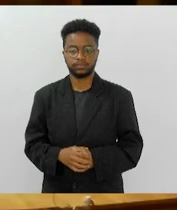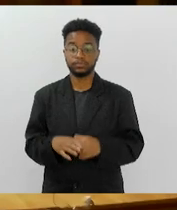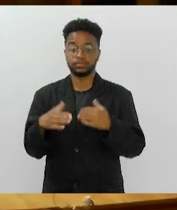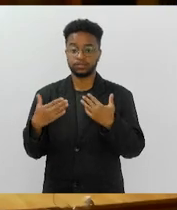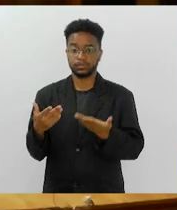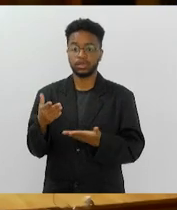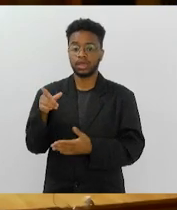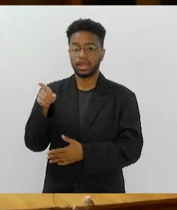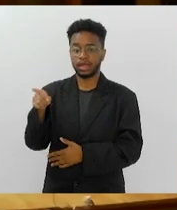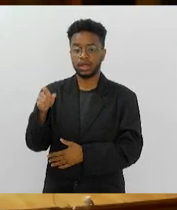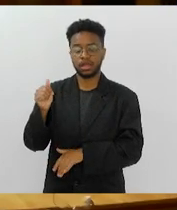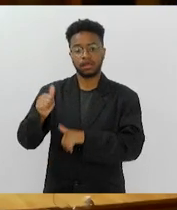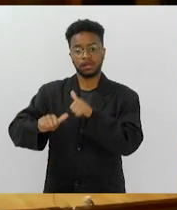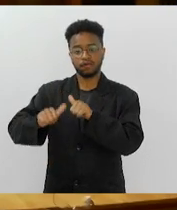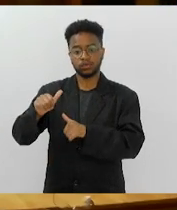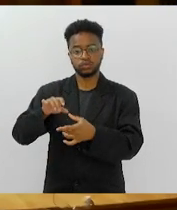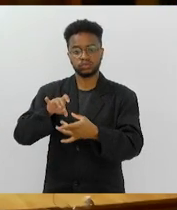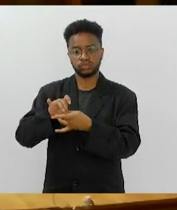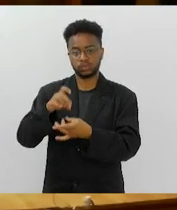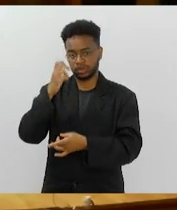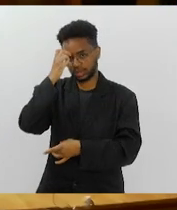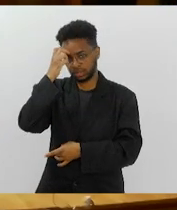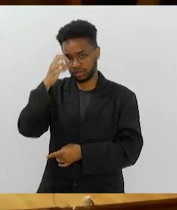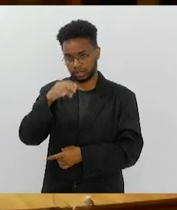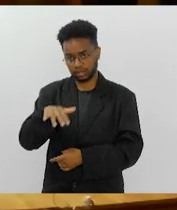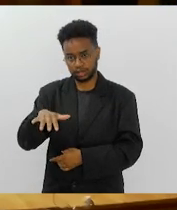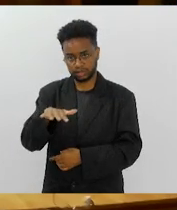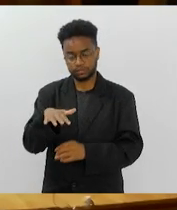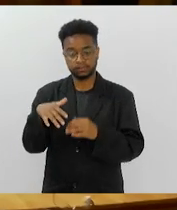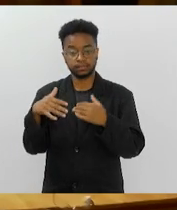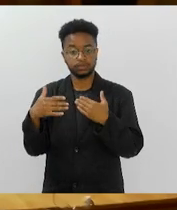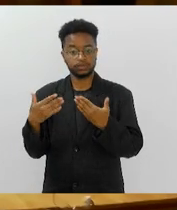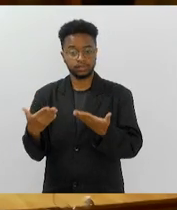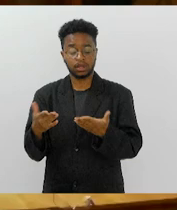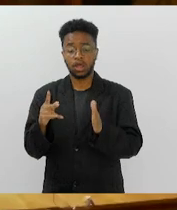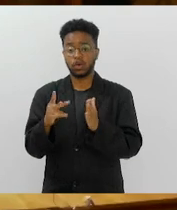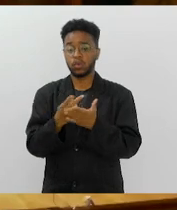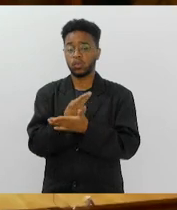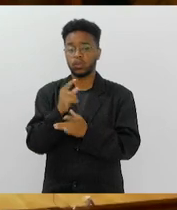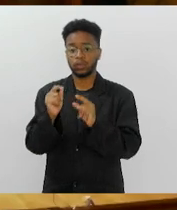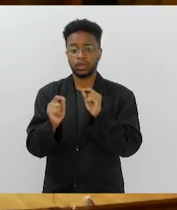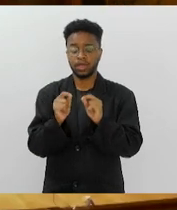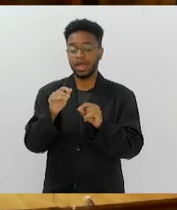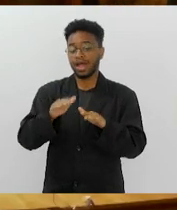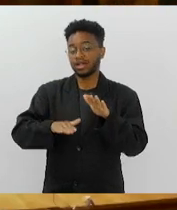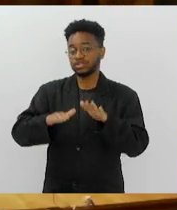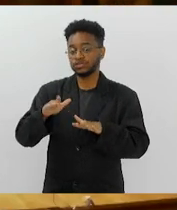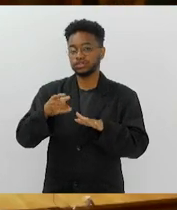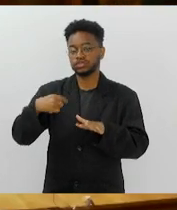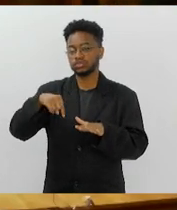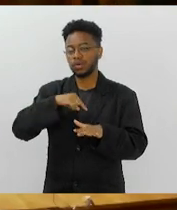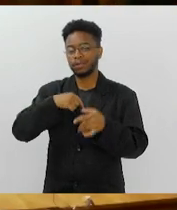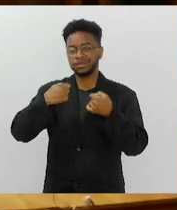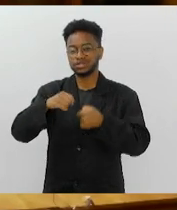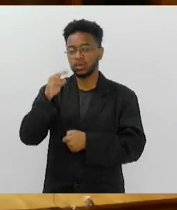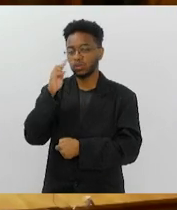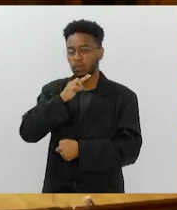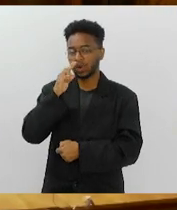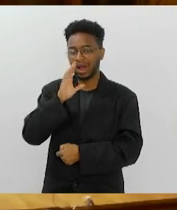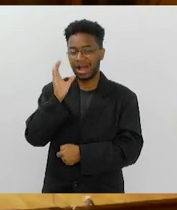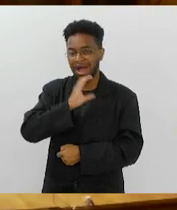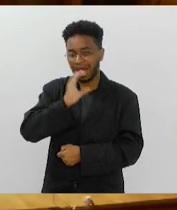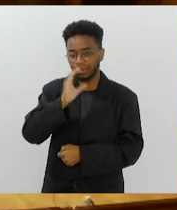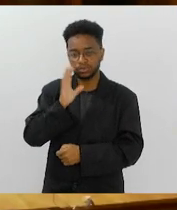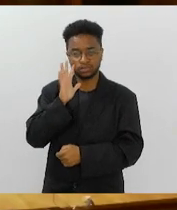tempo analista de inteligência. Então, o que acontece? Às vezes a gente tem que atender com muita brevidade, então não dá nem tempo